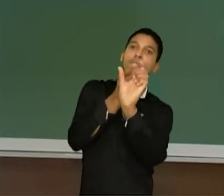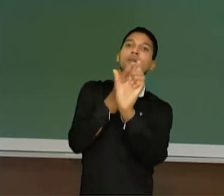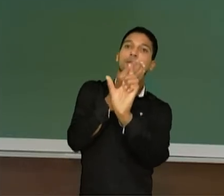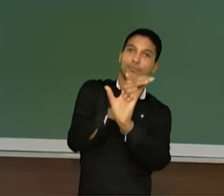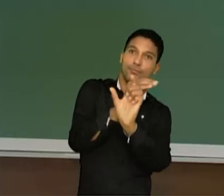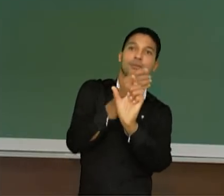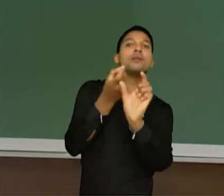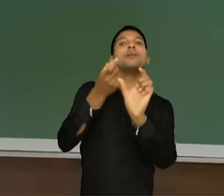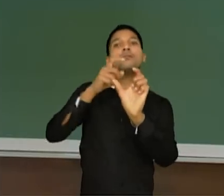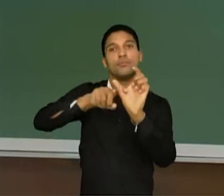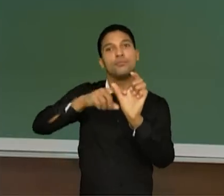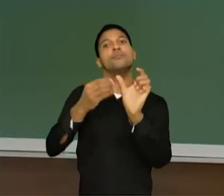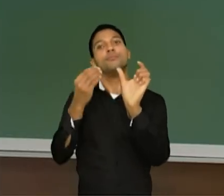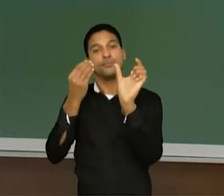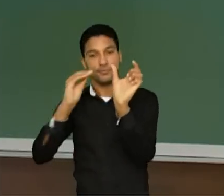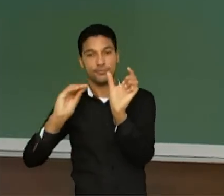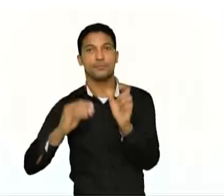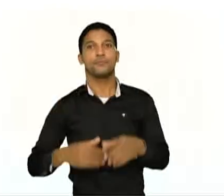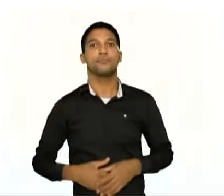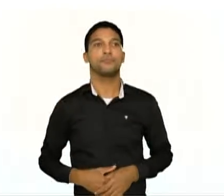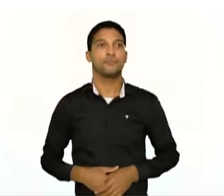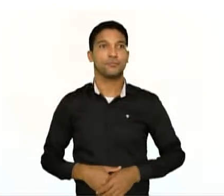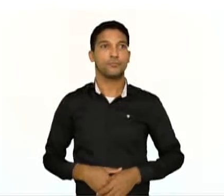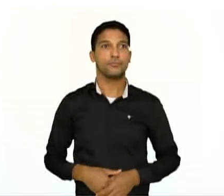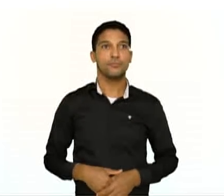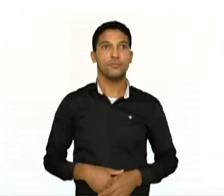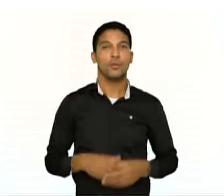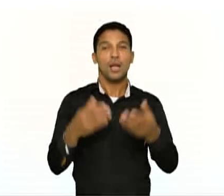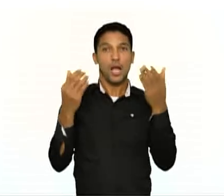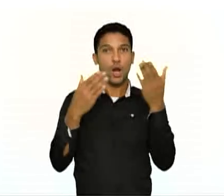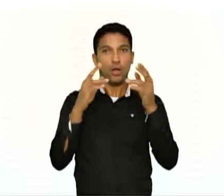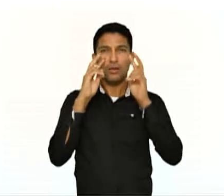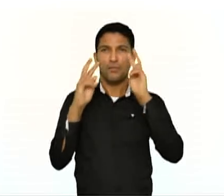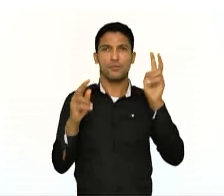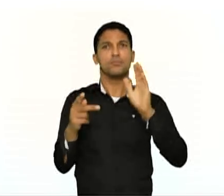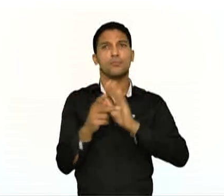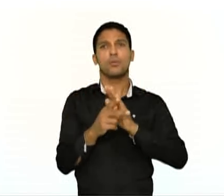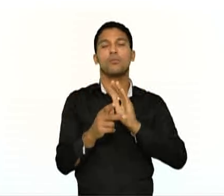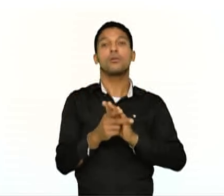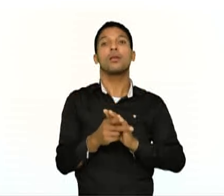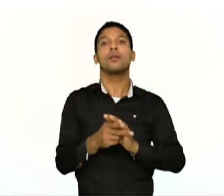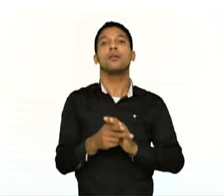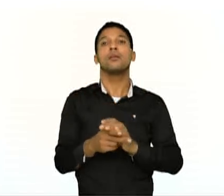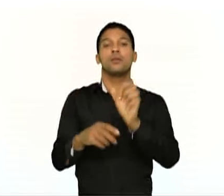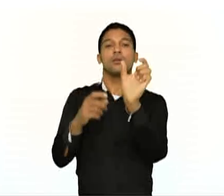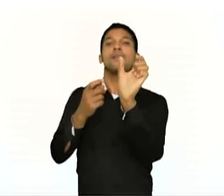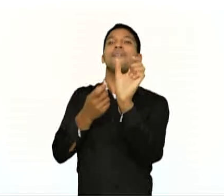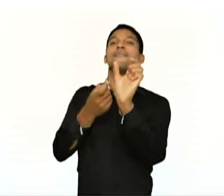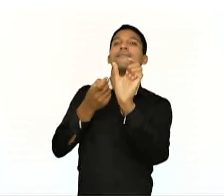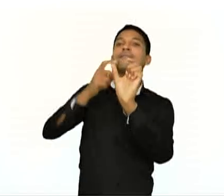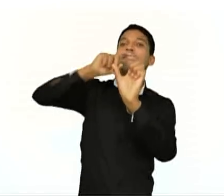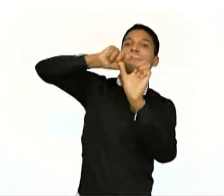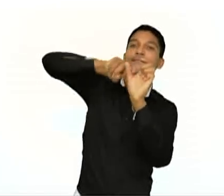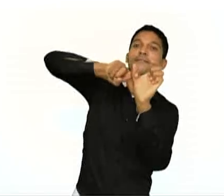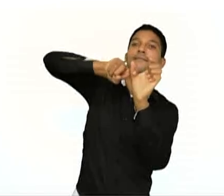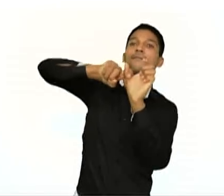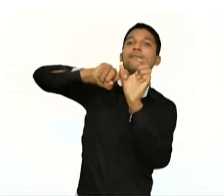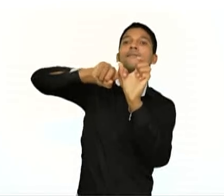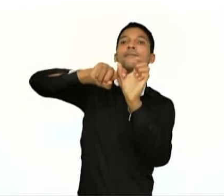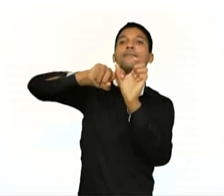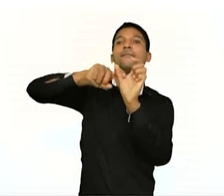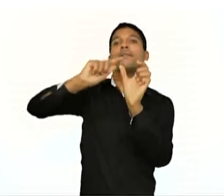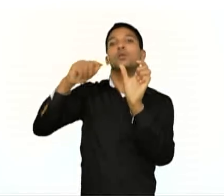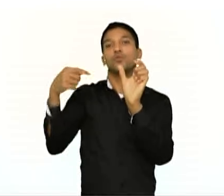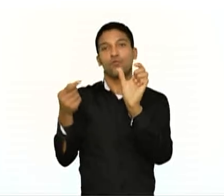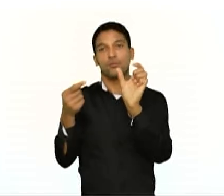O sufixo er é usado no inglês para identificar o sujeito da ação dos verbos, como é o caso